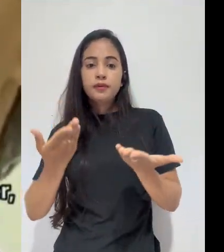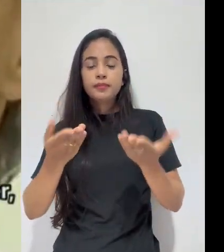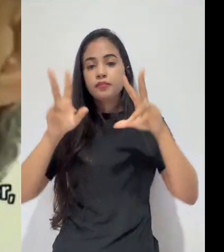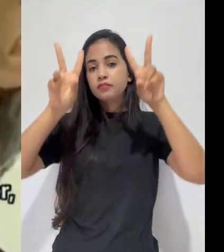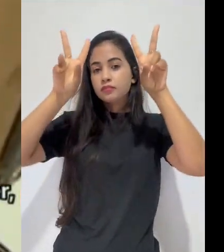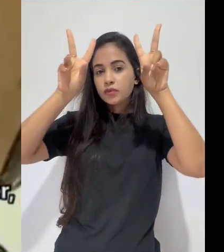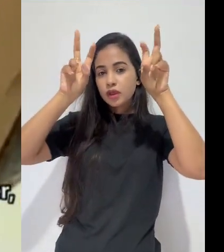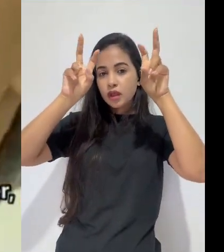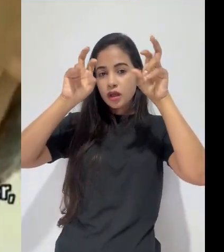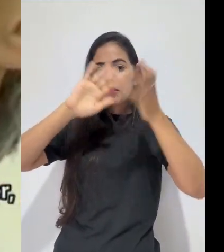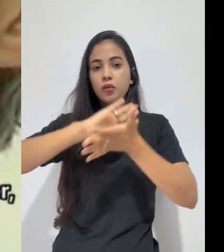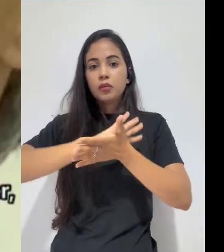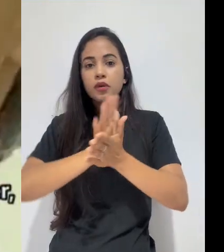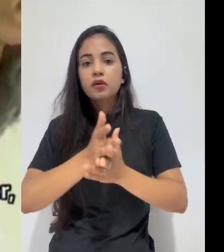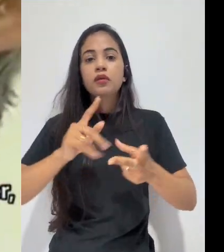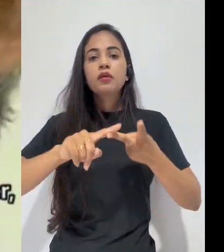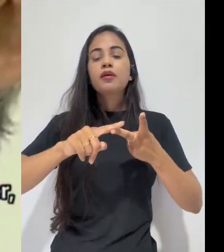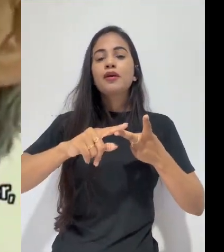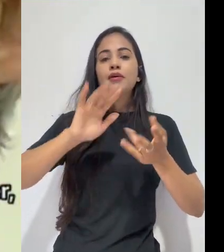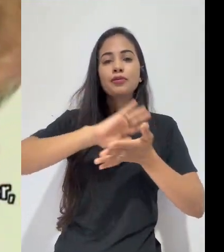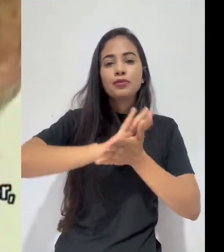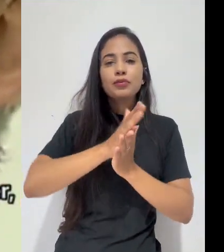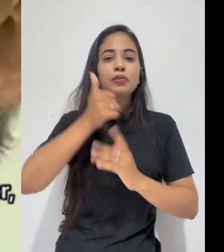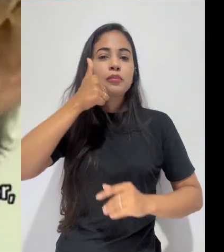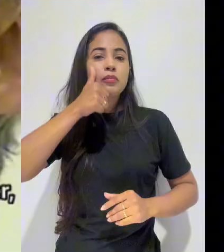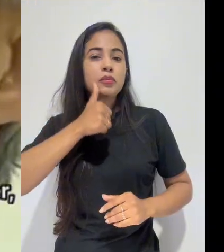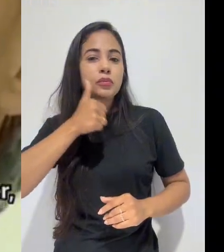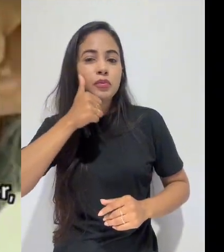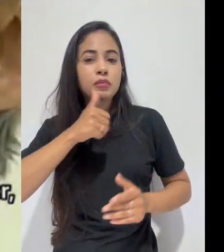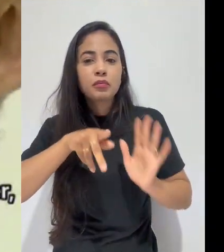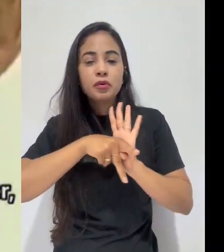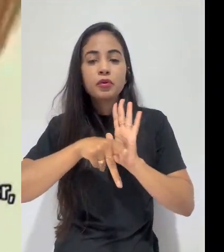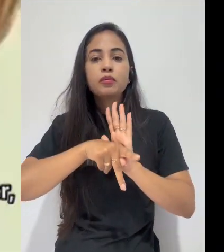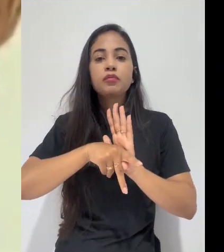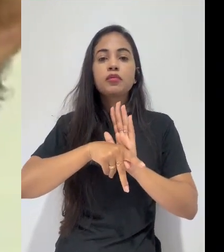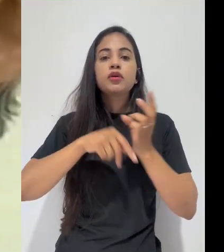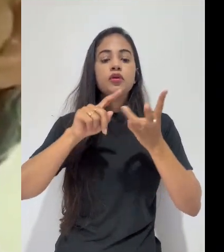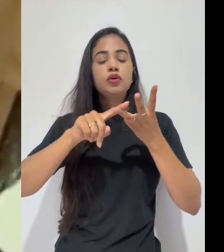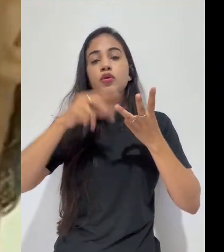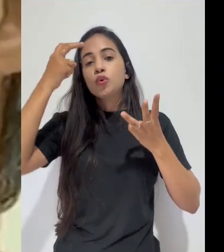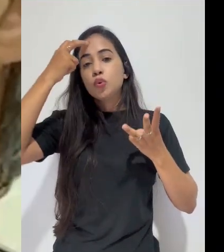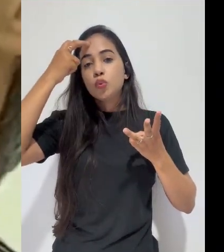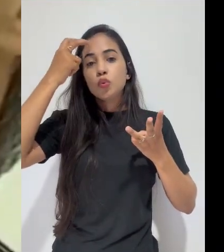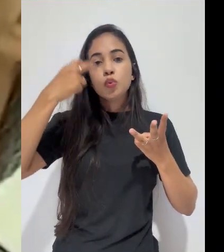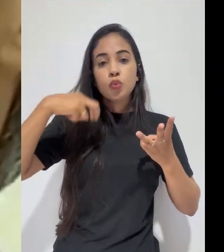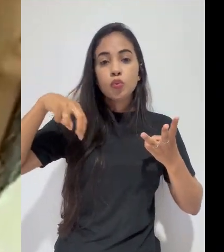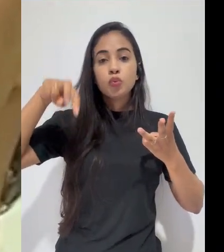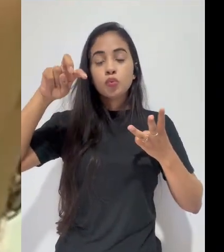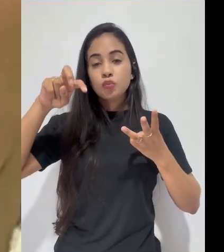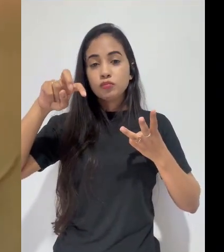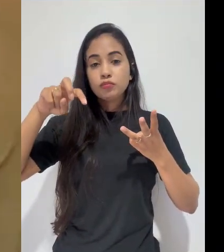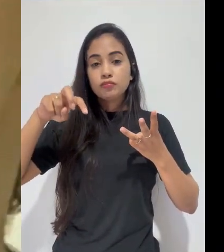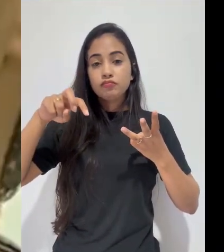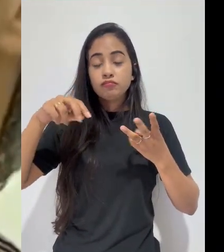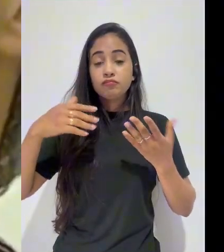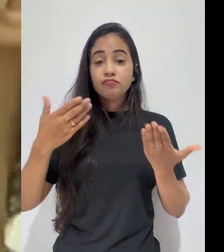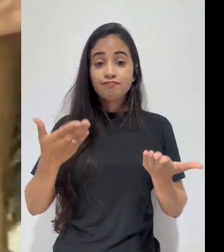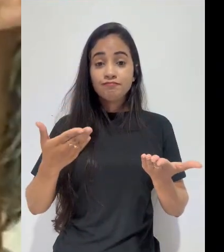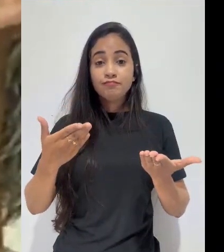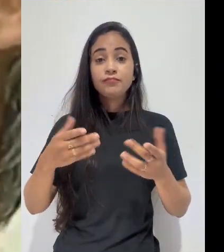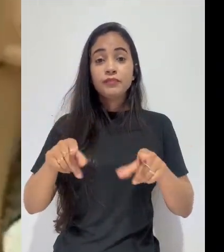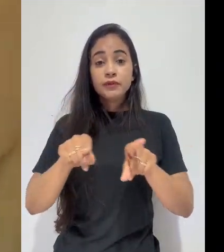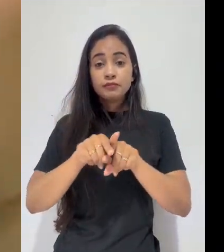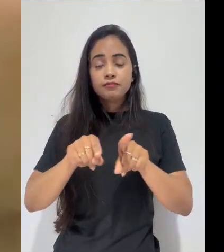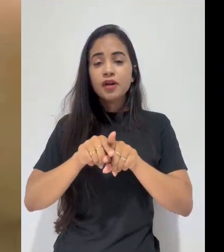como racismo, discriminação da mulher, cultura, raramente são abordados. E quando são abordados, não ultrapassam